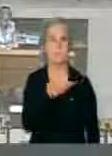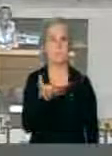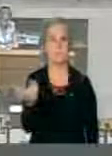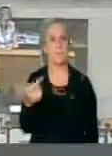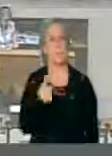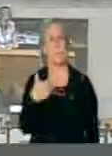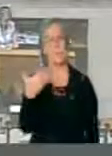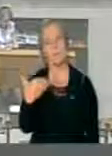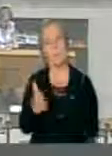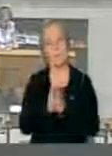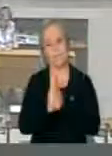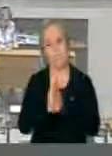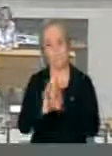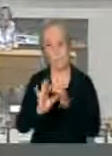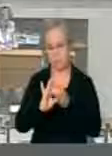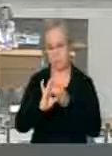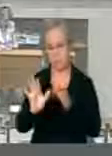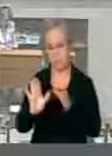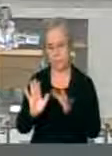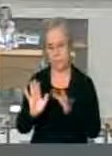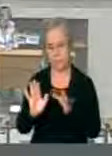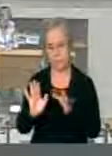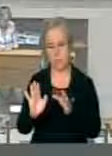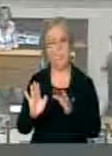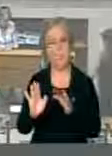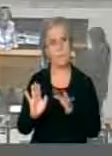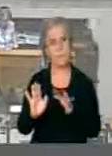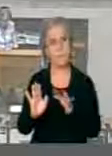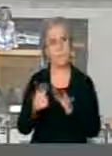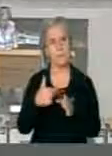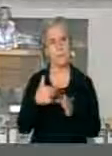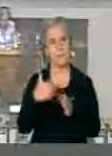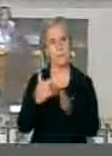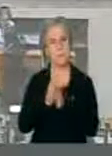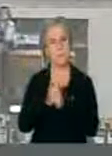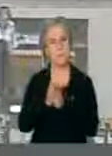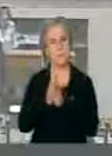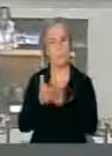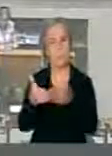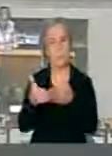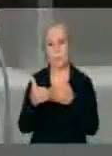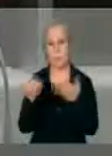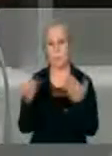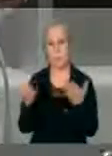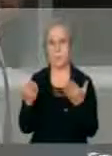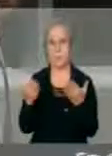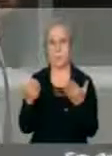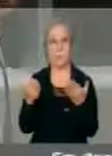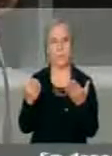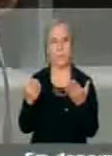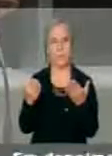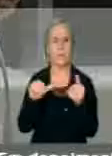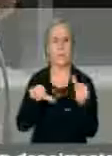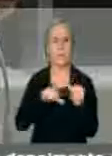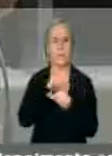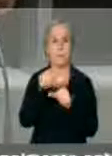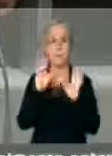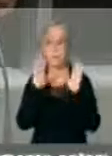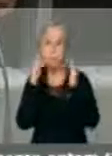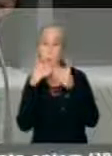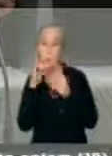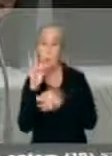peço permissão, presidente, para que eu possa... eu queria pedir para mudar o foco, né?